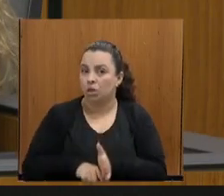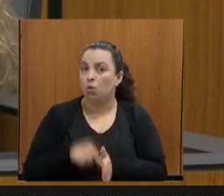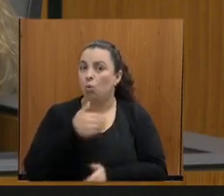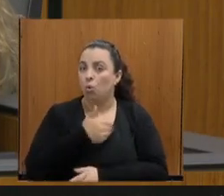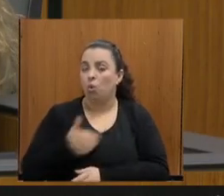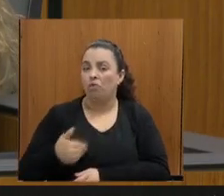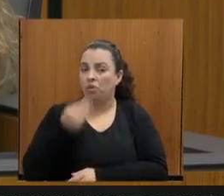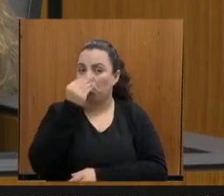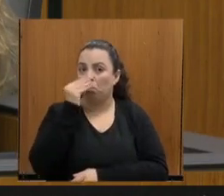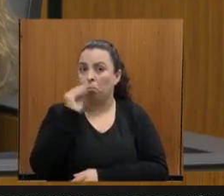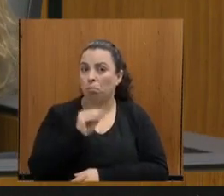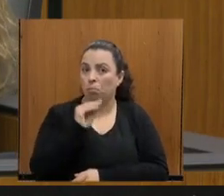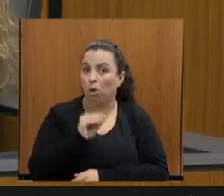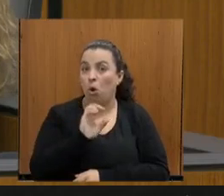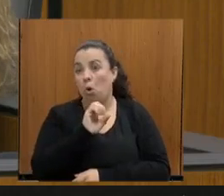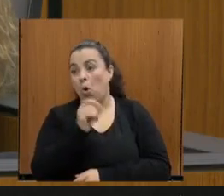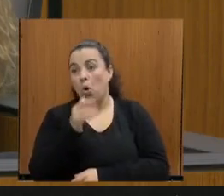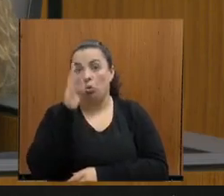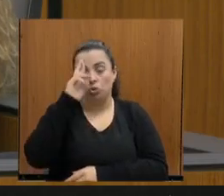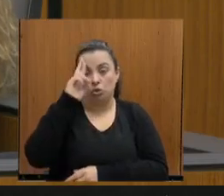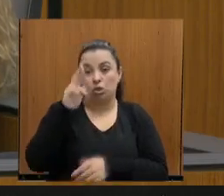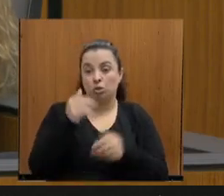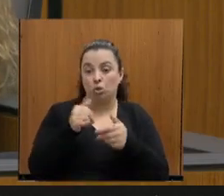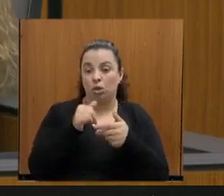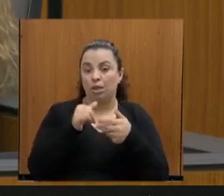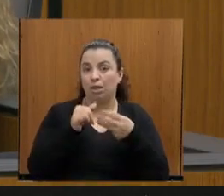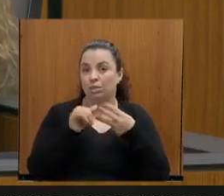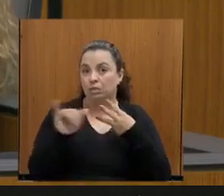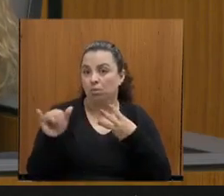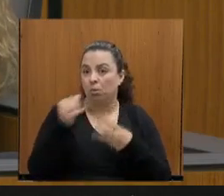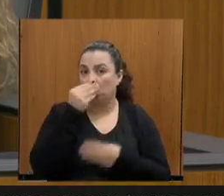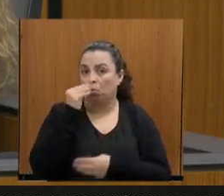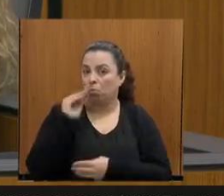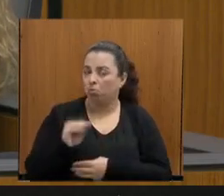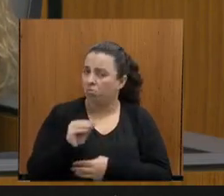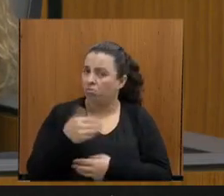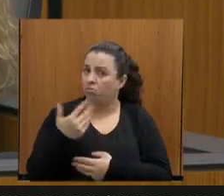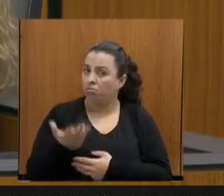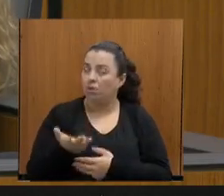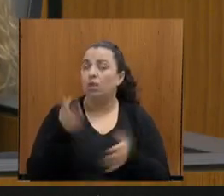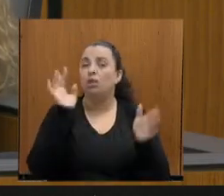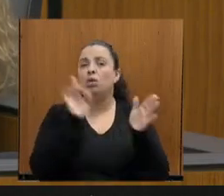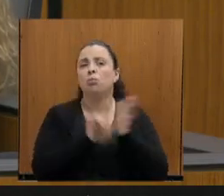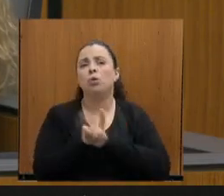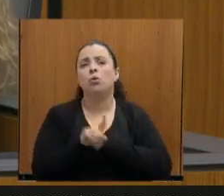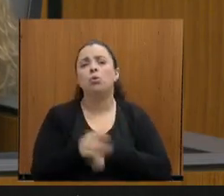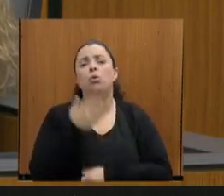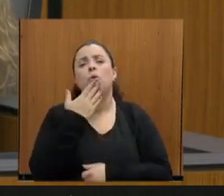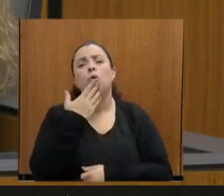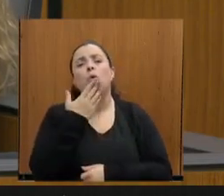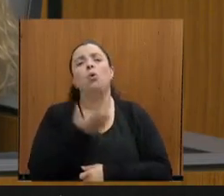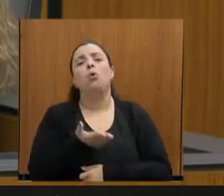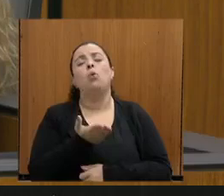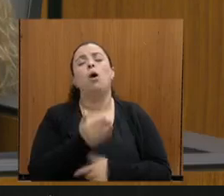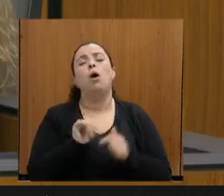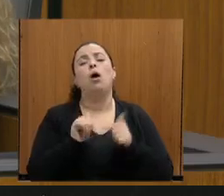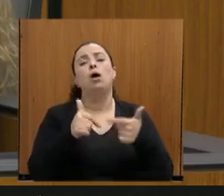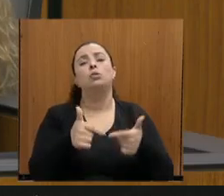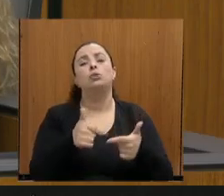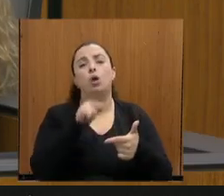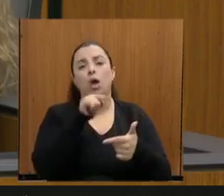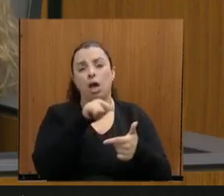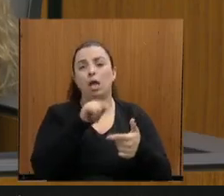e pela direção da Cemig então meu questionamento Presidente é que providências foram tomadas